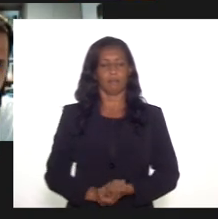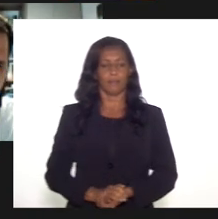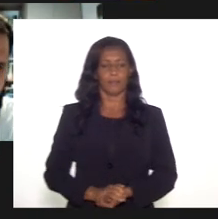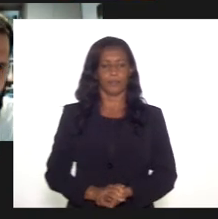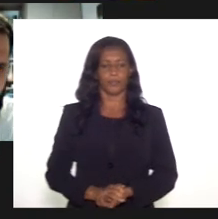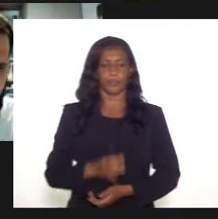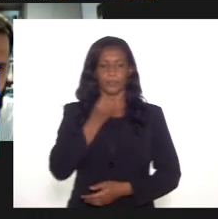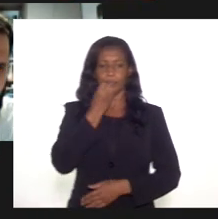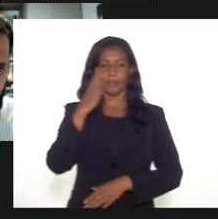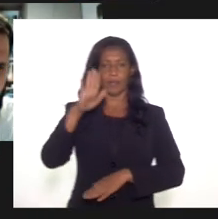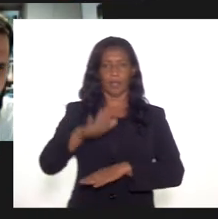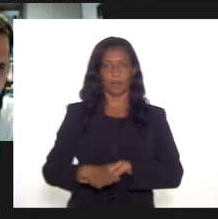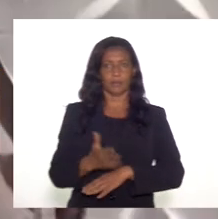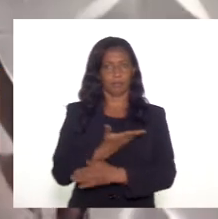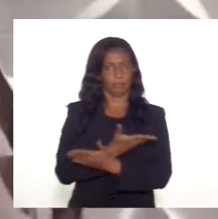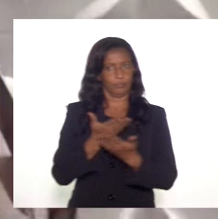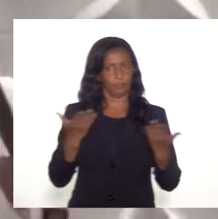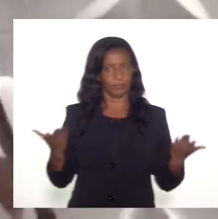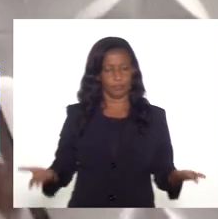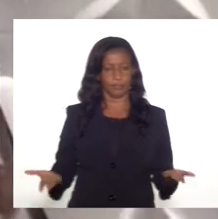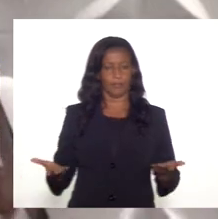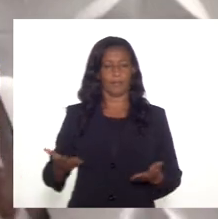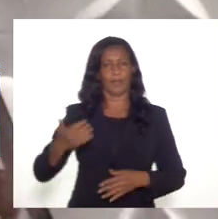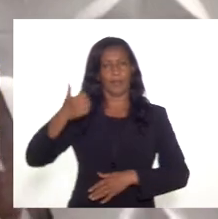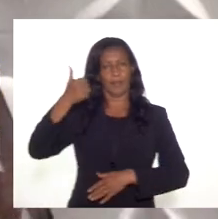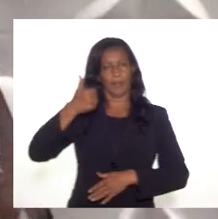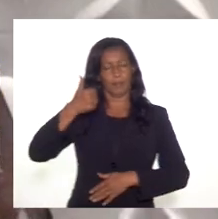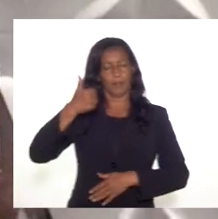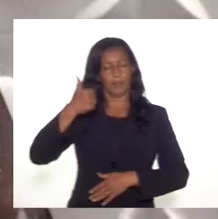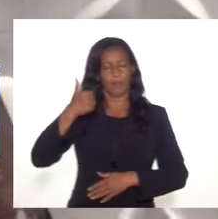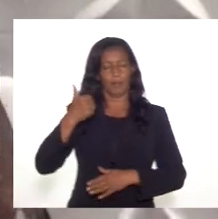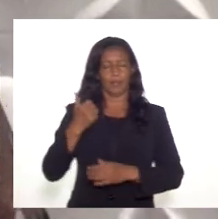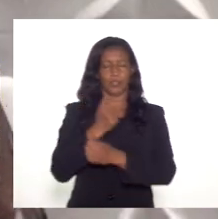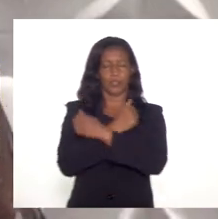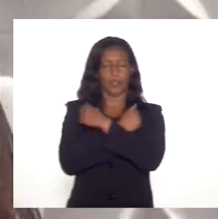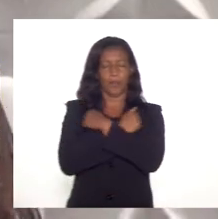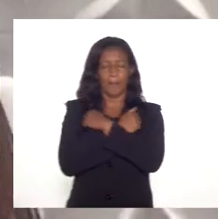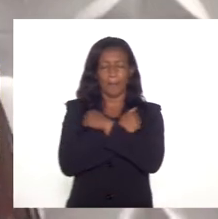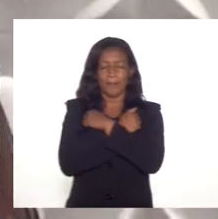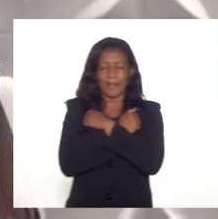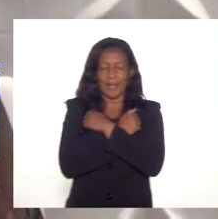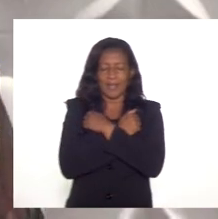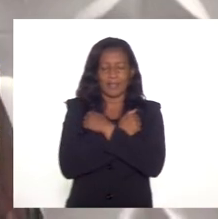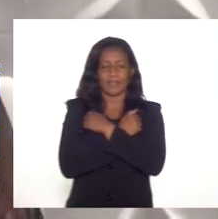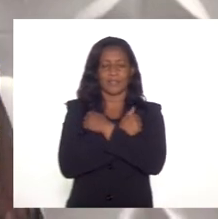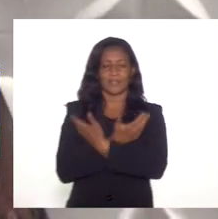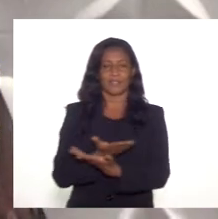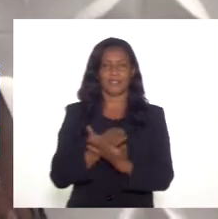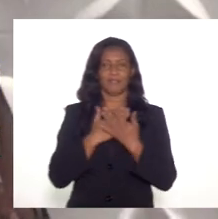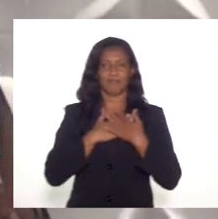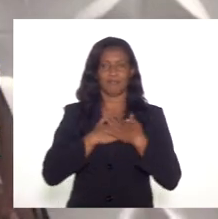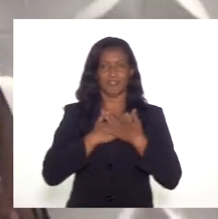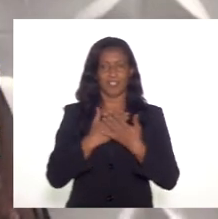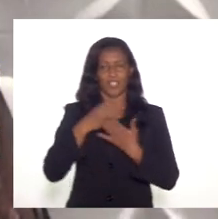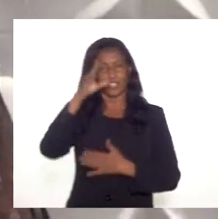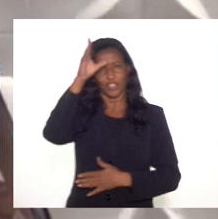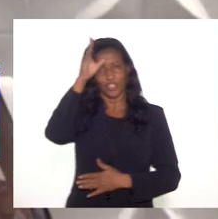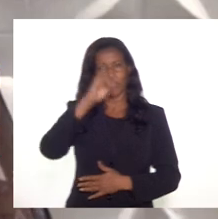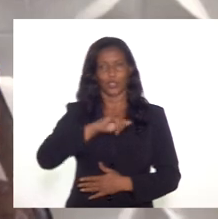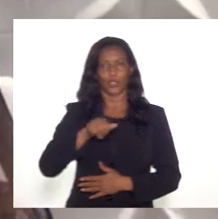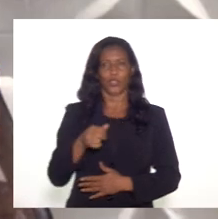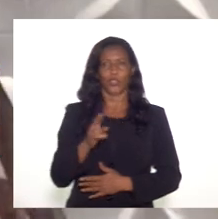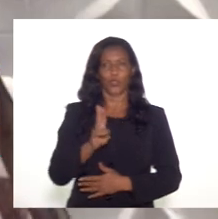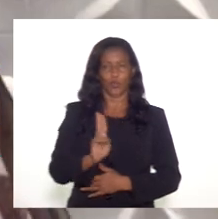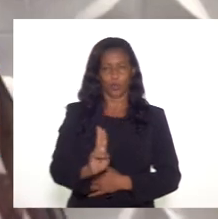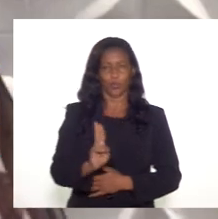Boa tarde a todas e todos. Em primeiro lugar, deixar um abraço muito fraterno à nossa querida Tia Ju, que